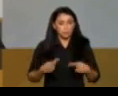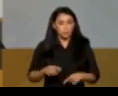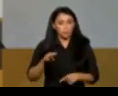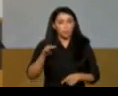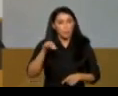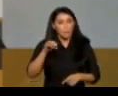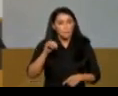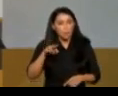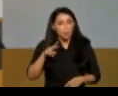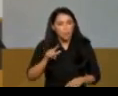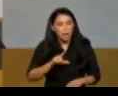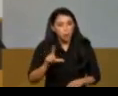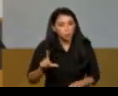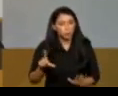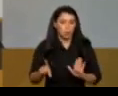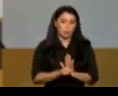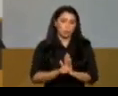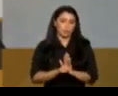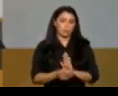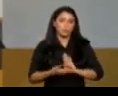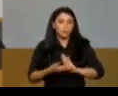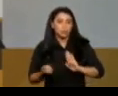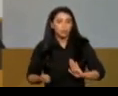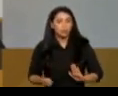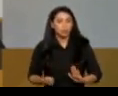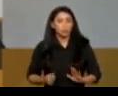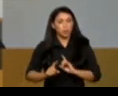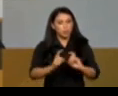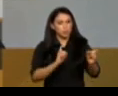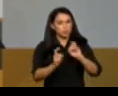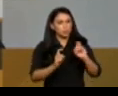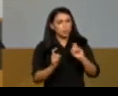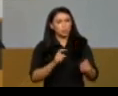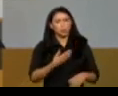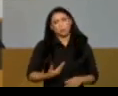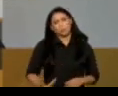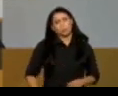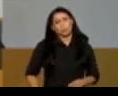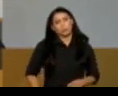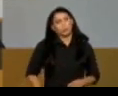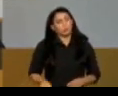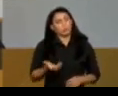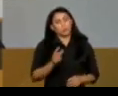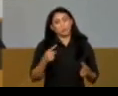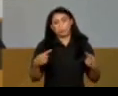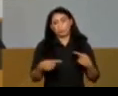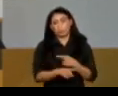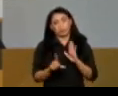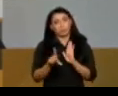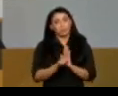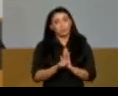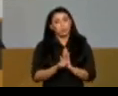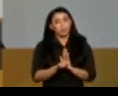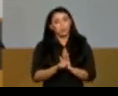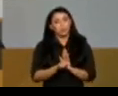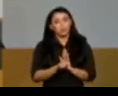de finalidade ou de poder é, assim, a violação ideológica da lei, ou,